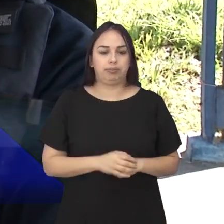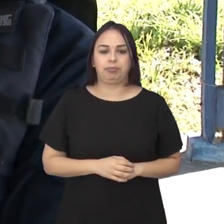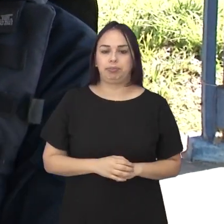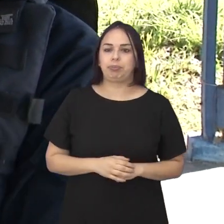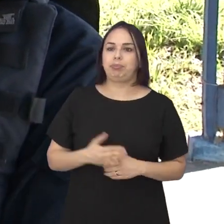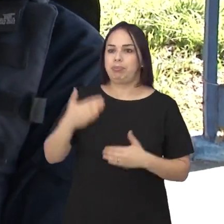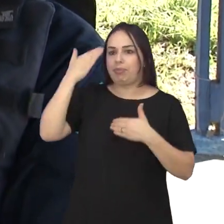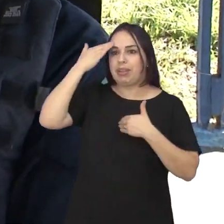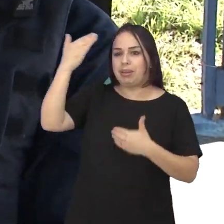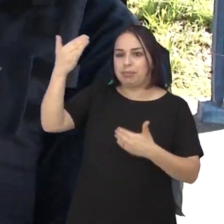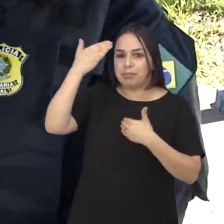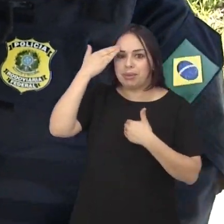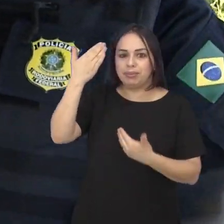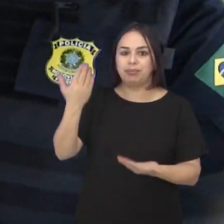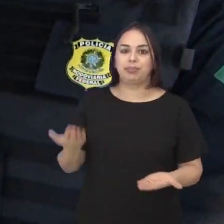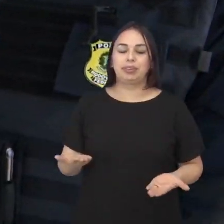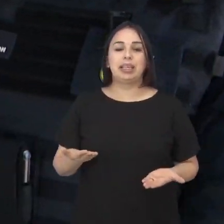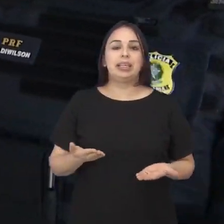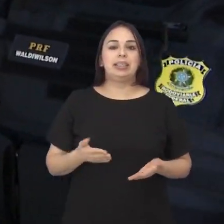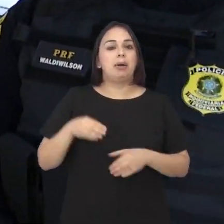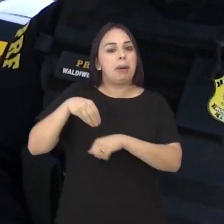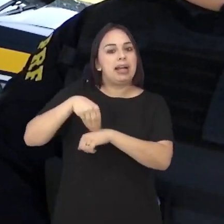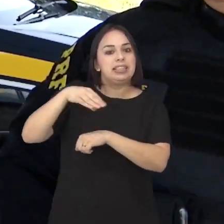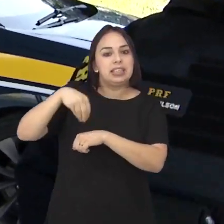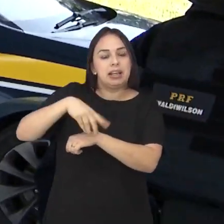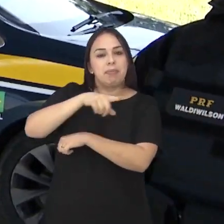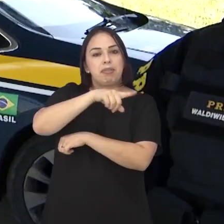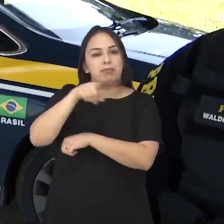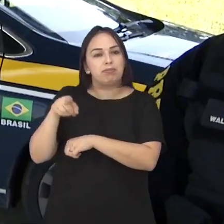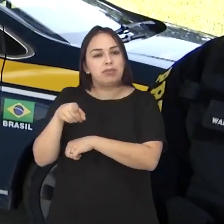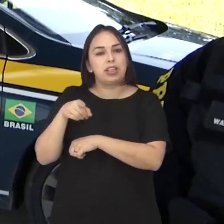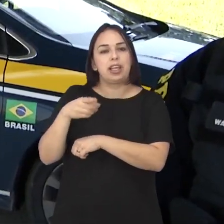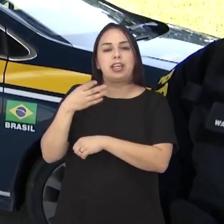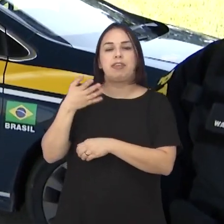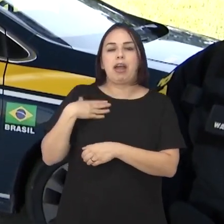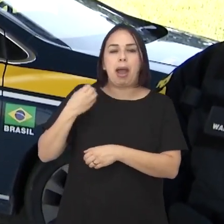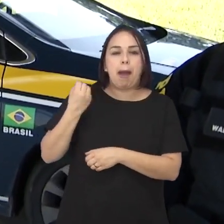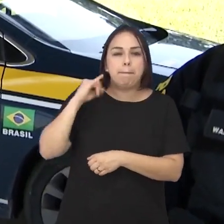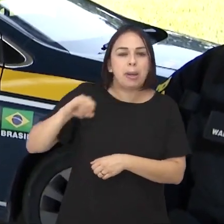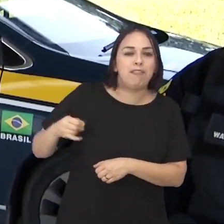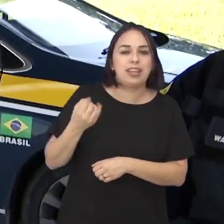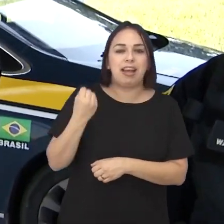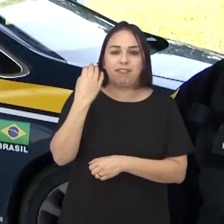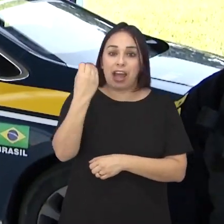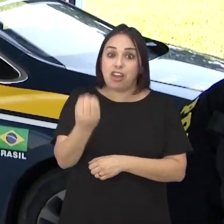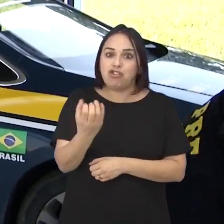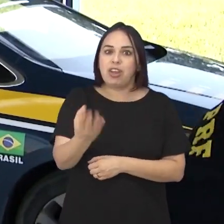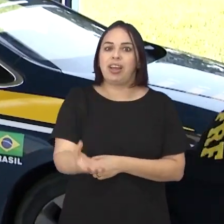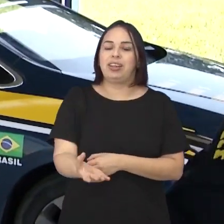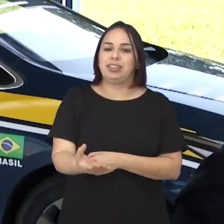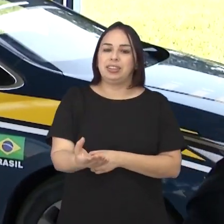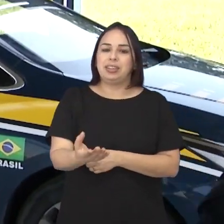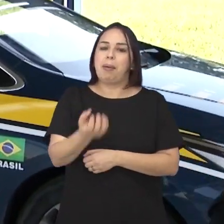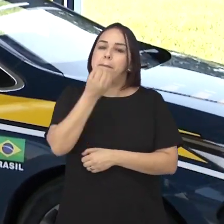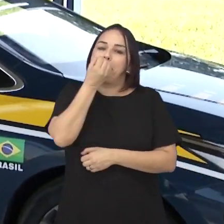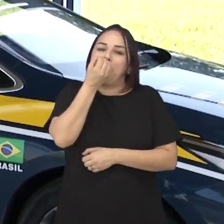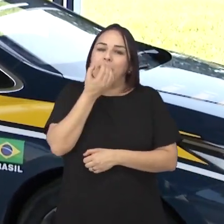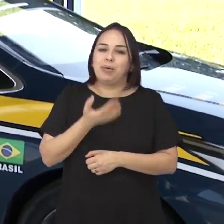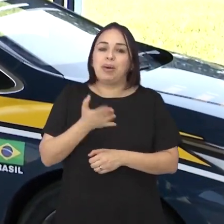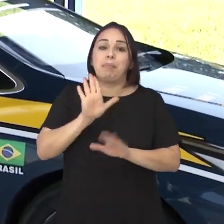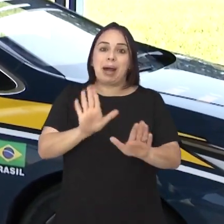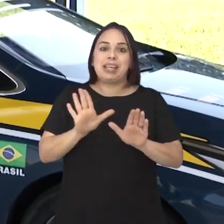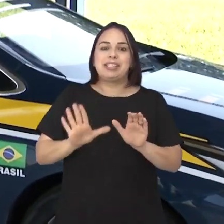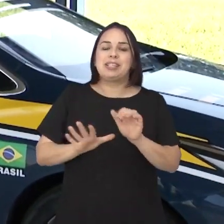ela. Obrigado, Waldwilson. Então, aí algumas dicas, né, para quem vai pegar a estrada, fazer uma viagem, uma boa viagem,